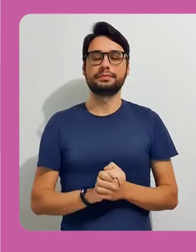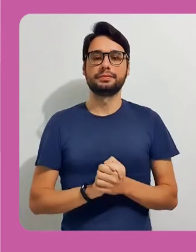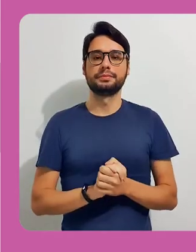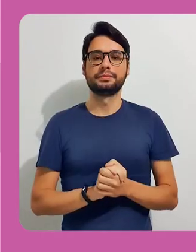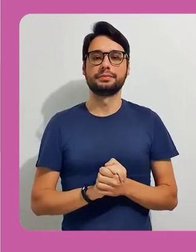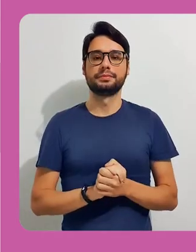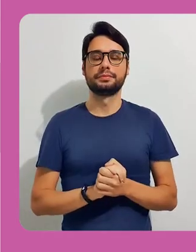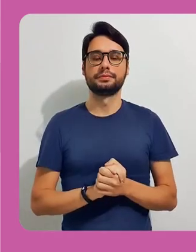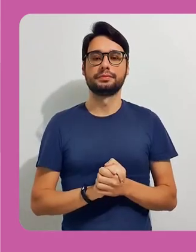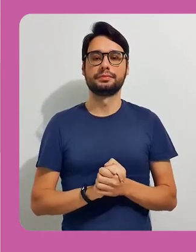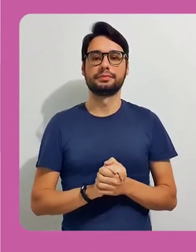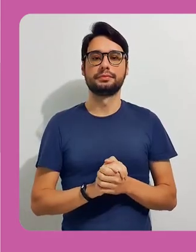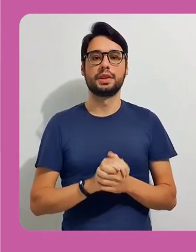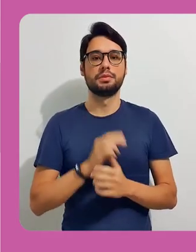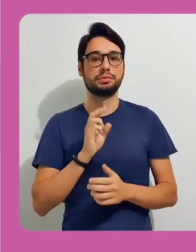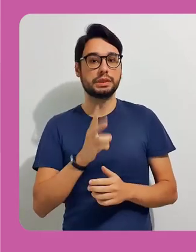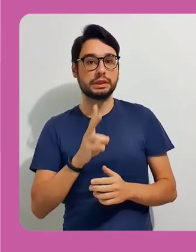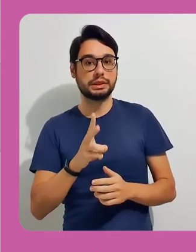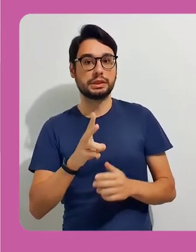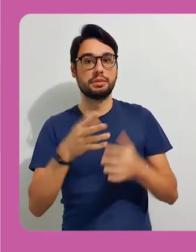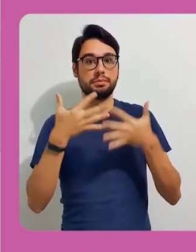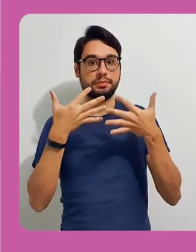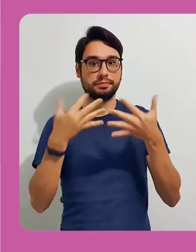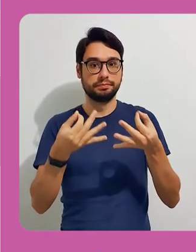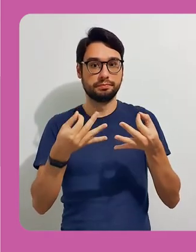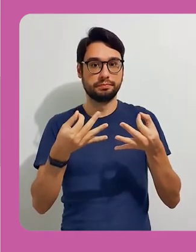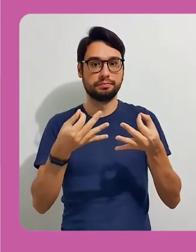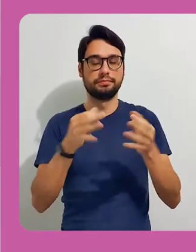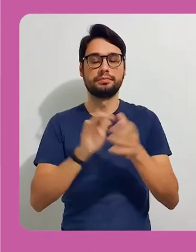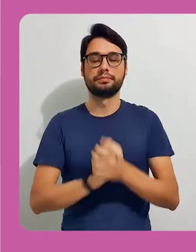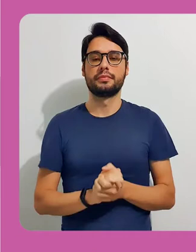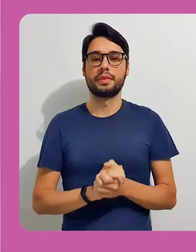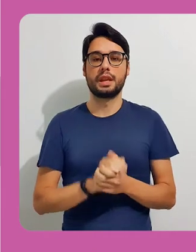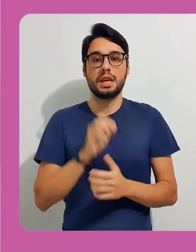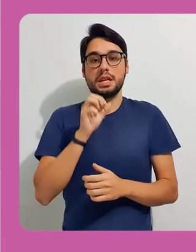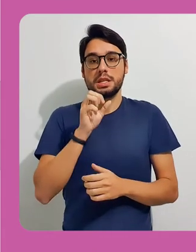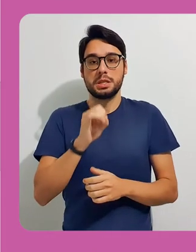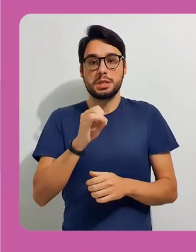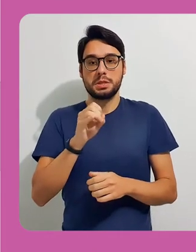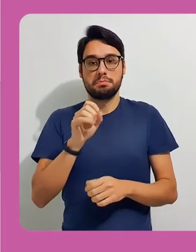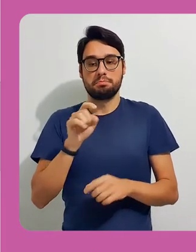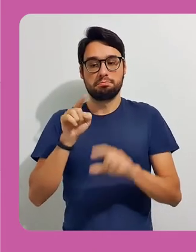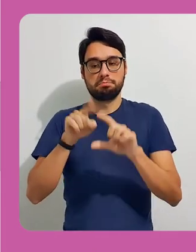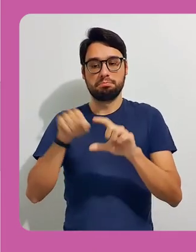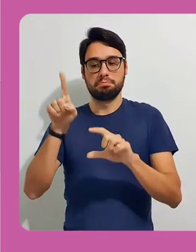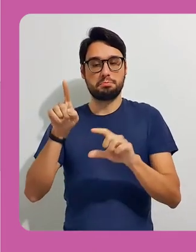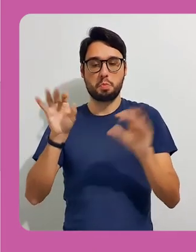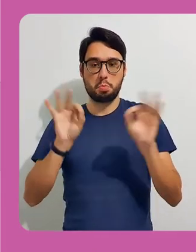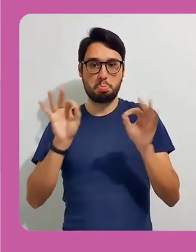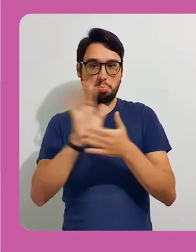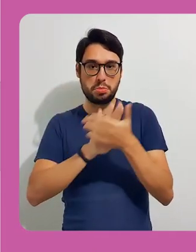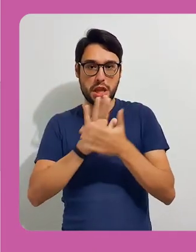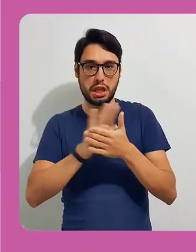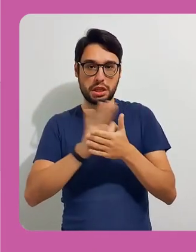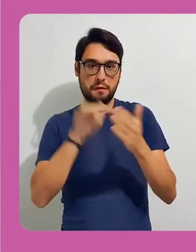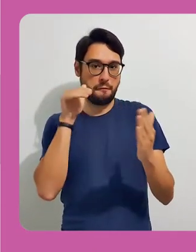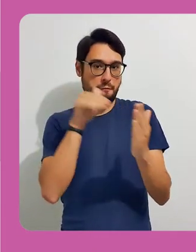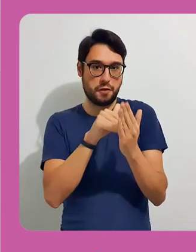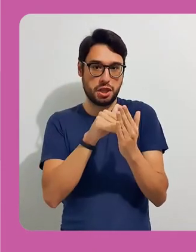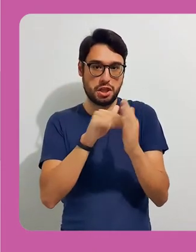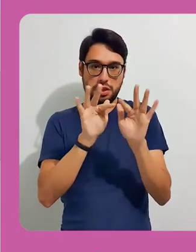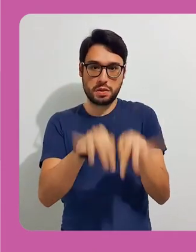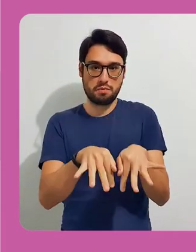então isso aqui é um uma configuração que nós precisamos estar atento